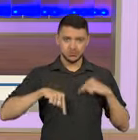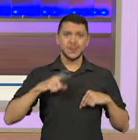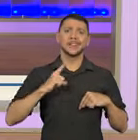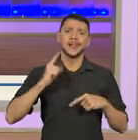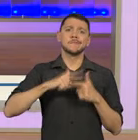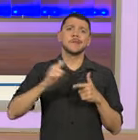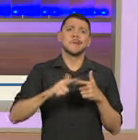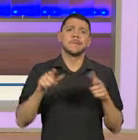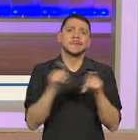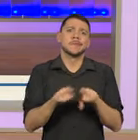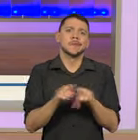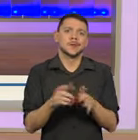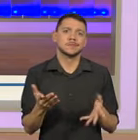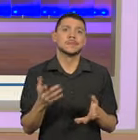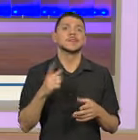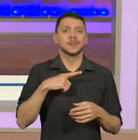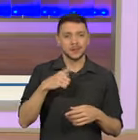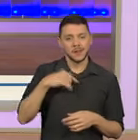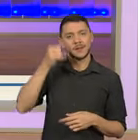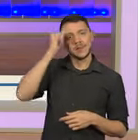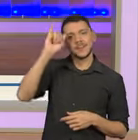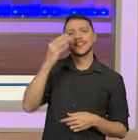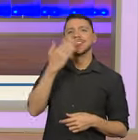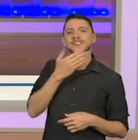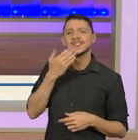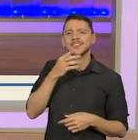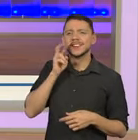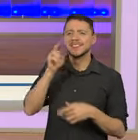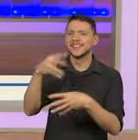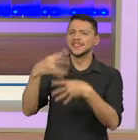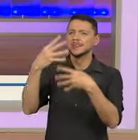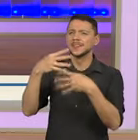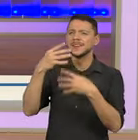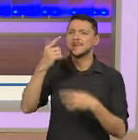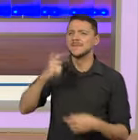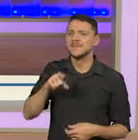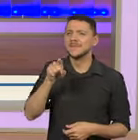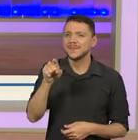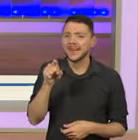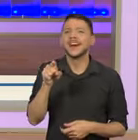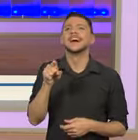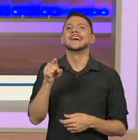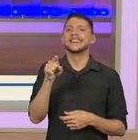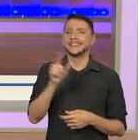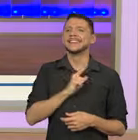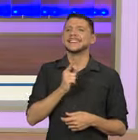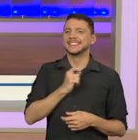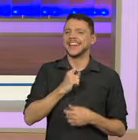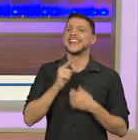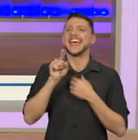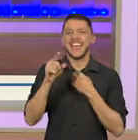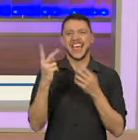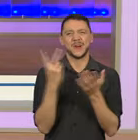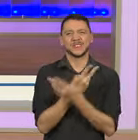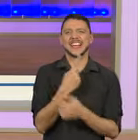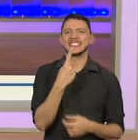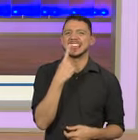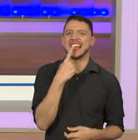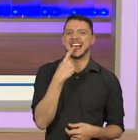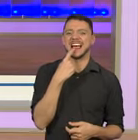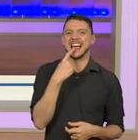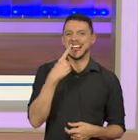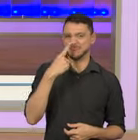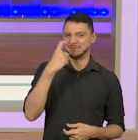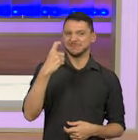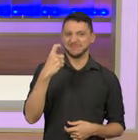estão querendo taxar os super açucarados? Poxa, mais uma taxa. Poxa vida. Fora o mau hálito, é verdade. E o mau hálito não é só por